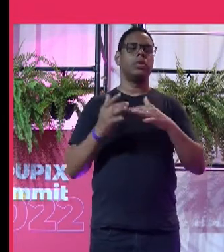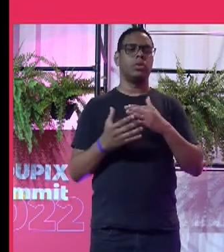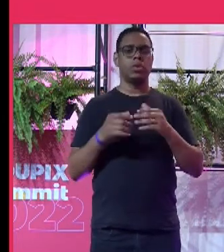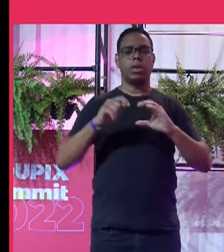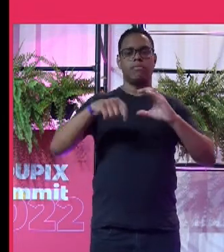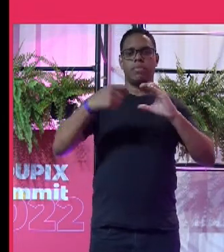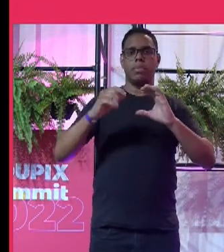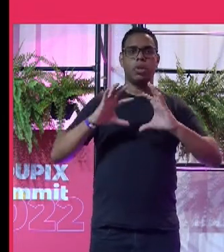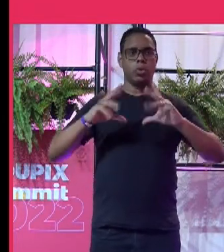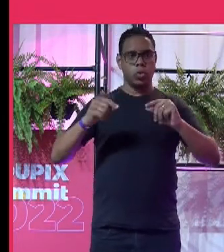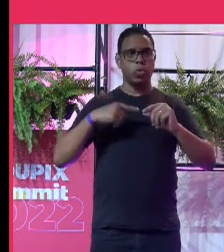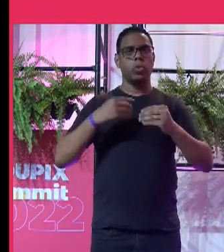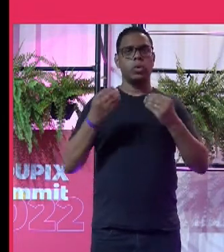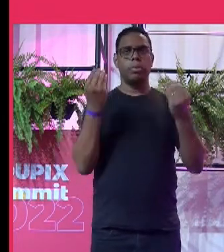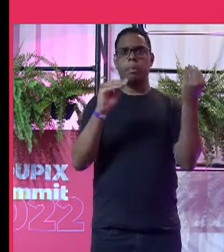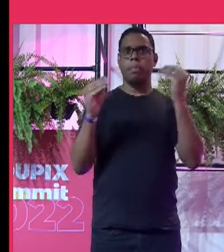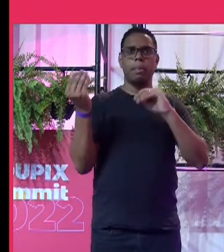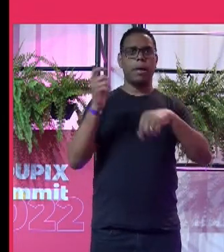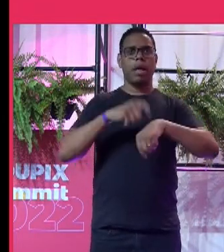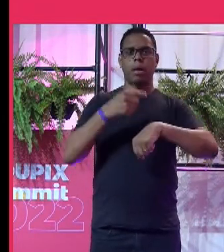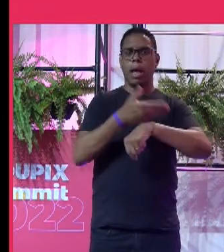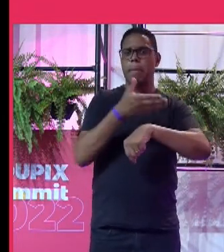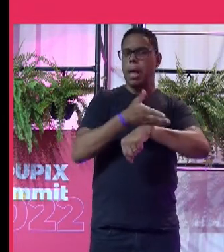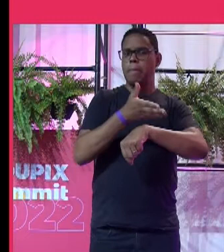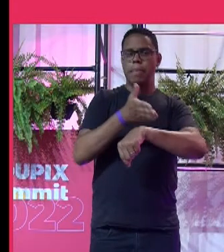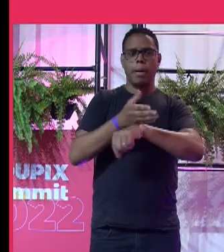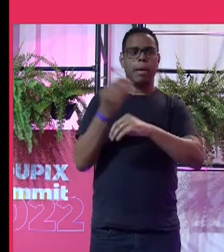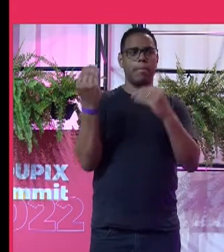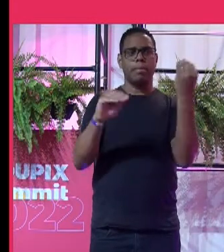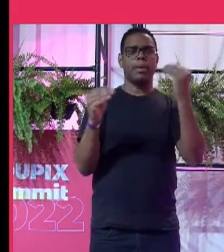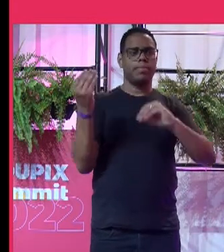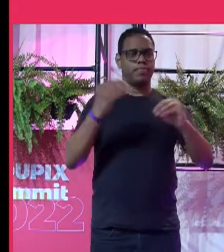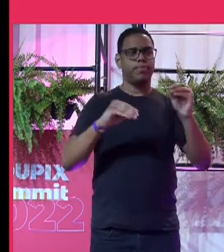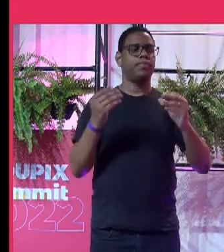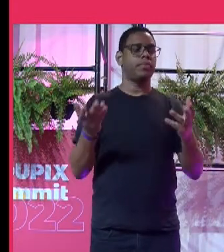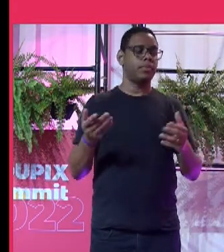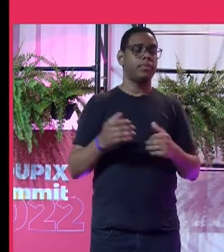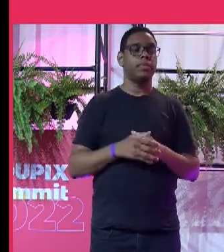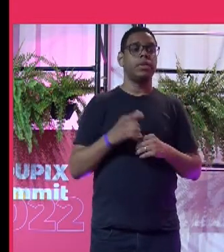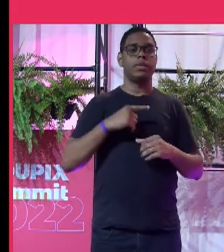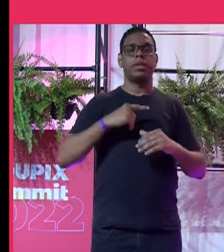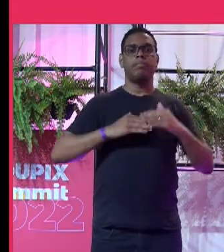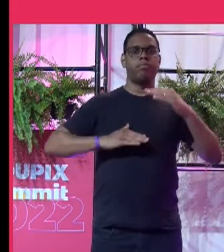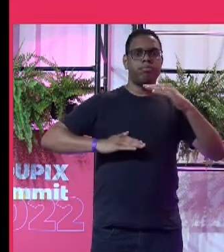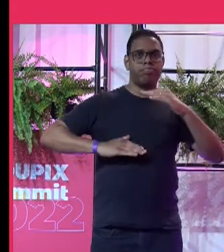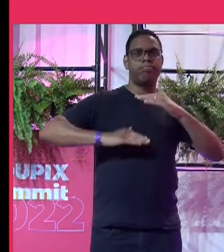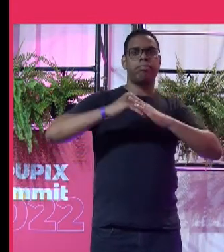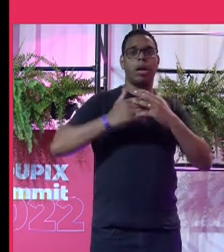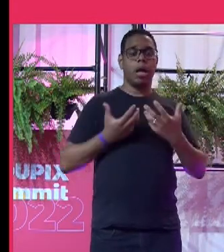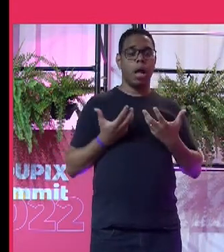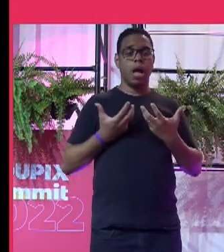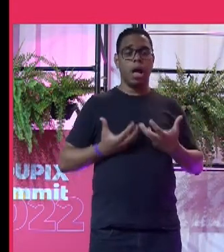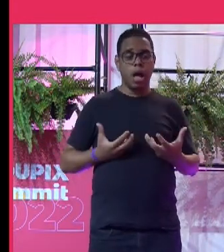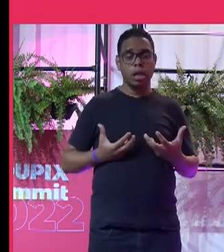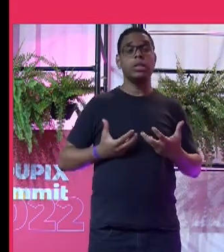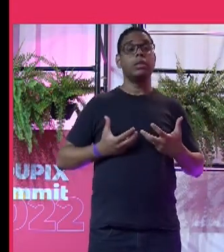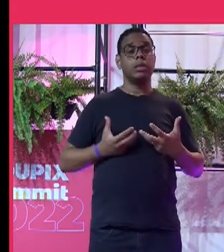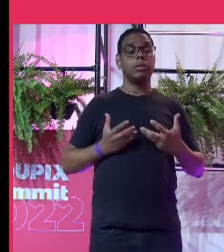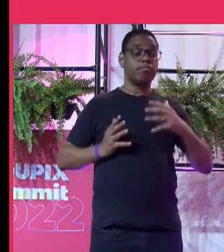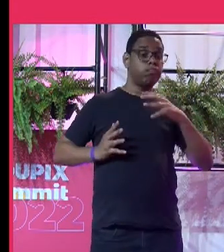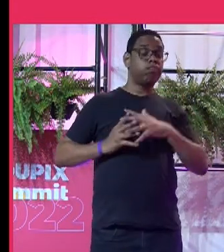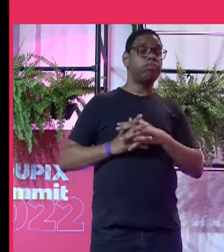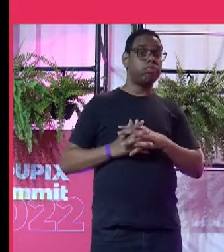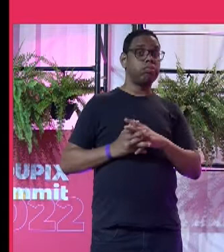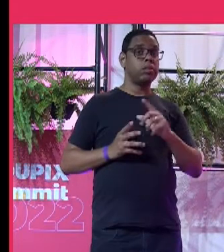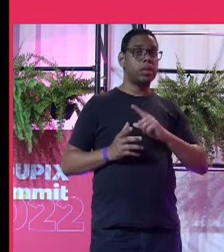filmar tudo, fazer tudo a toda hora. E isso, obviamente, ou ele leva a uma saturação total ou ele leva um burnout. Então, a